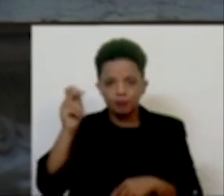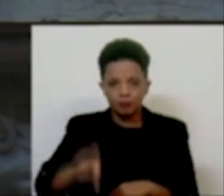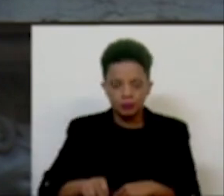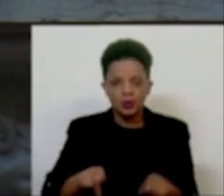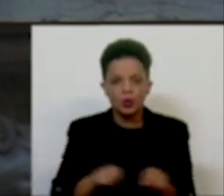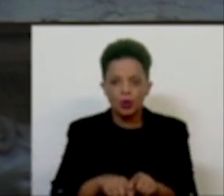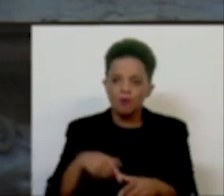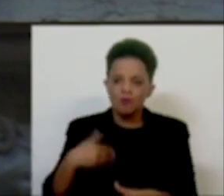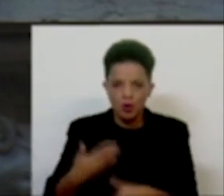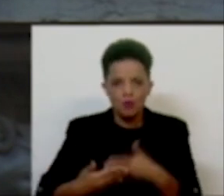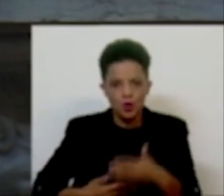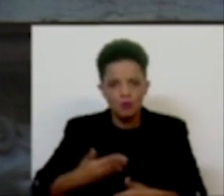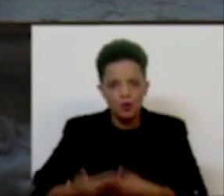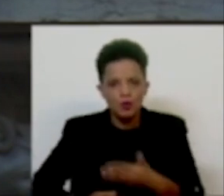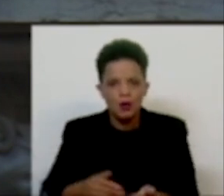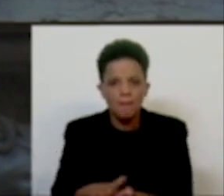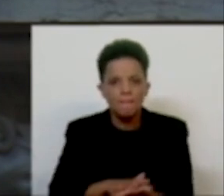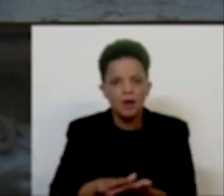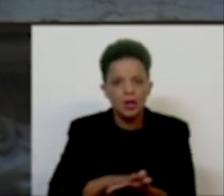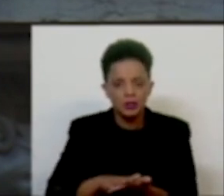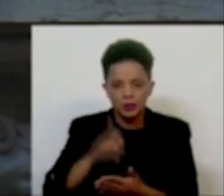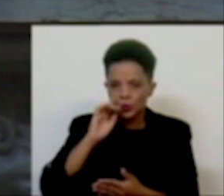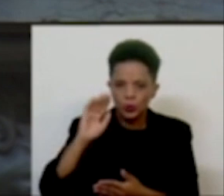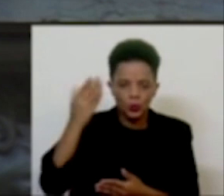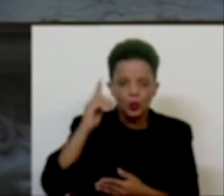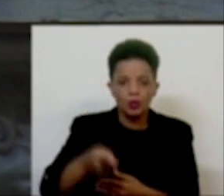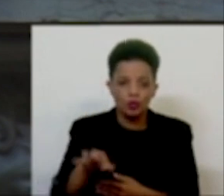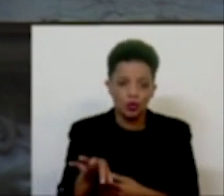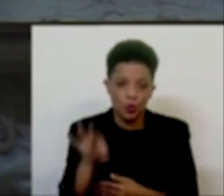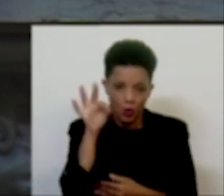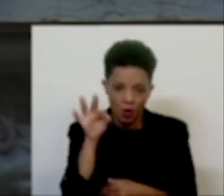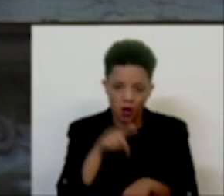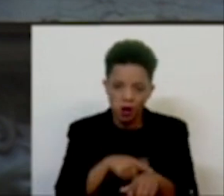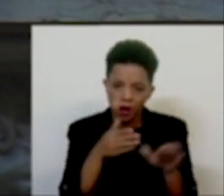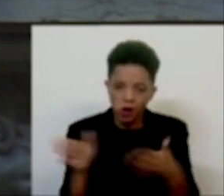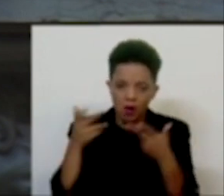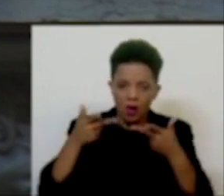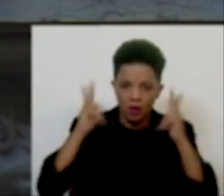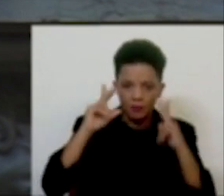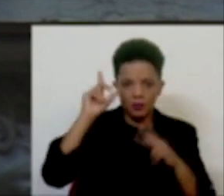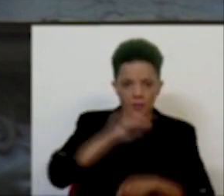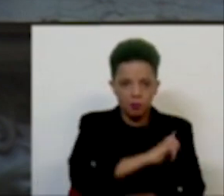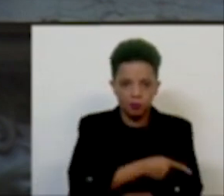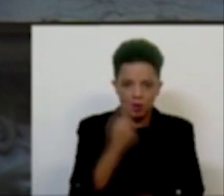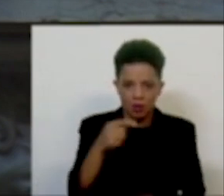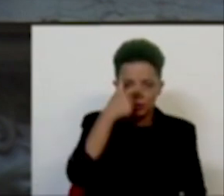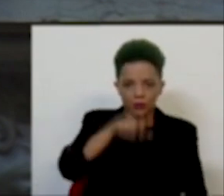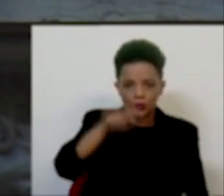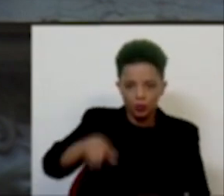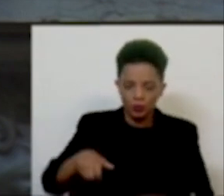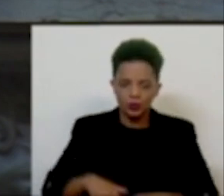seu andamento e a sua base principal é a escolha periódica, livre e soberana dos